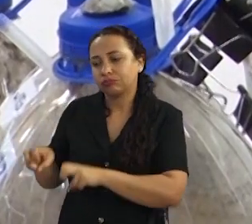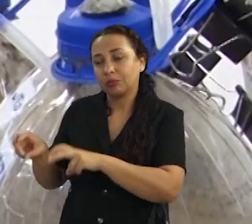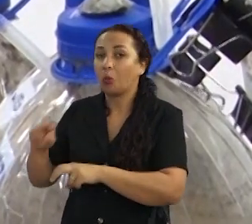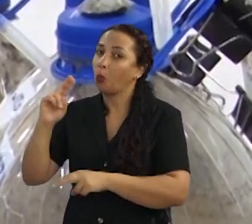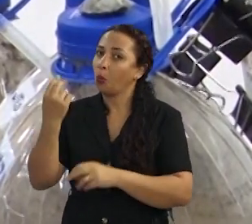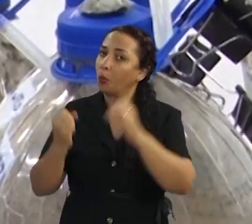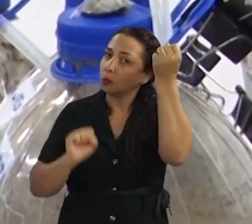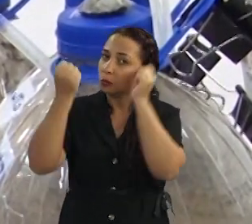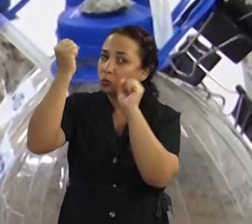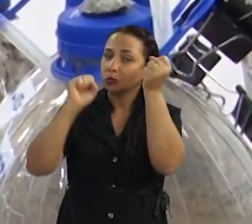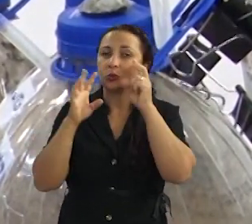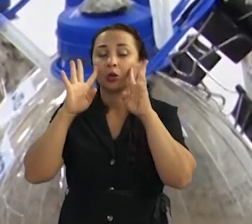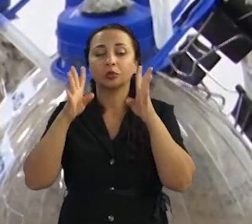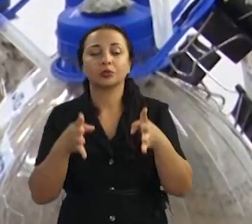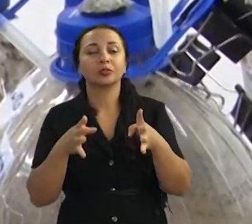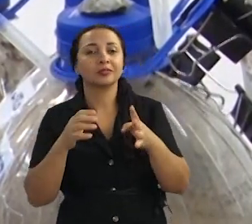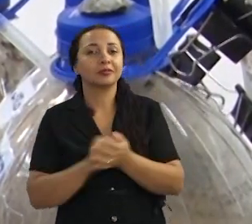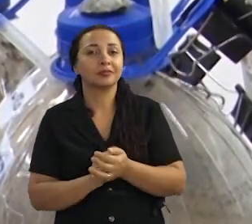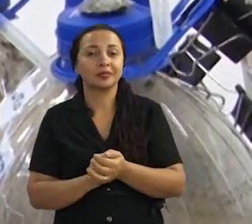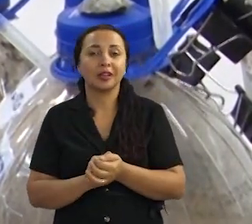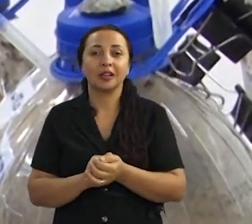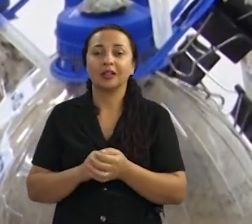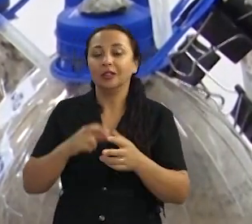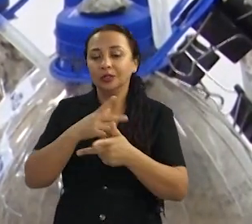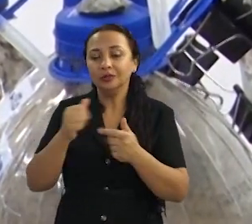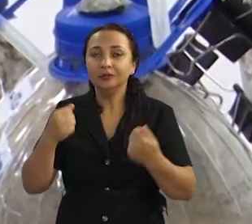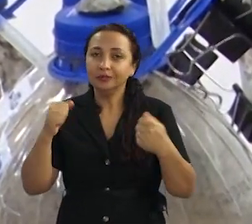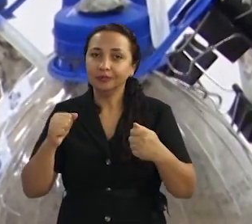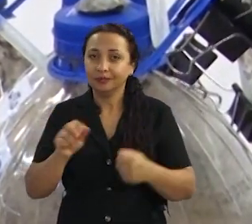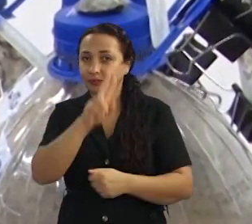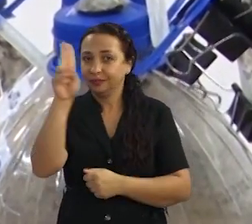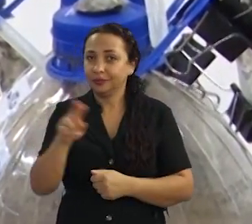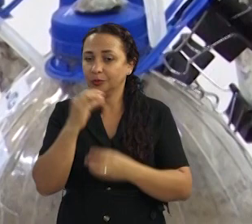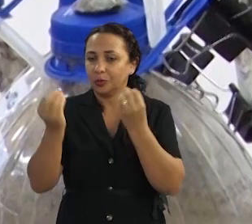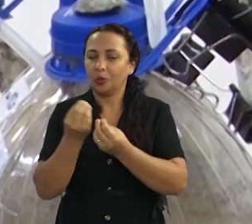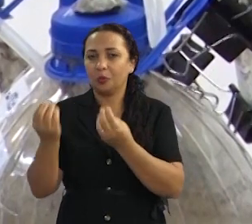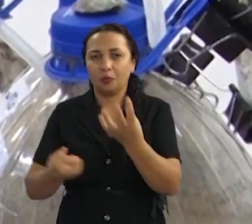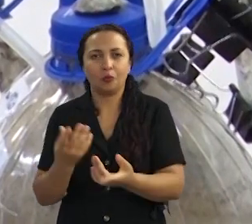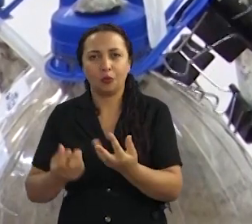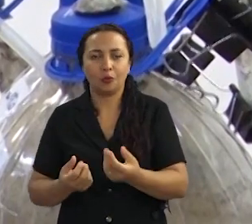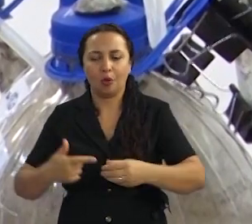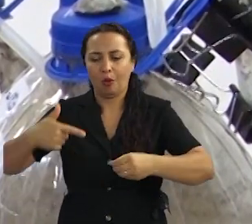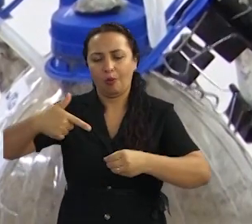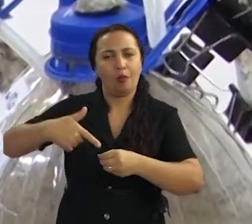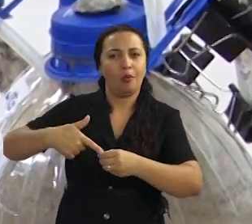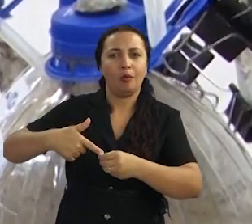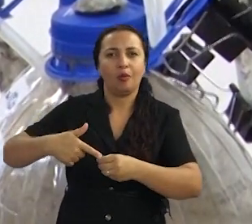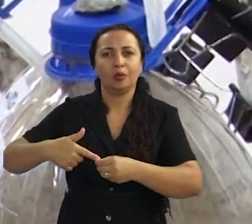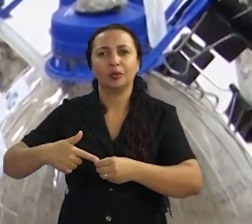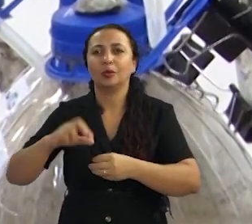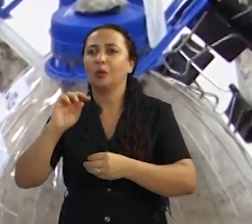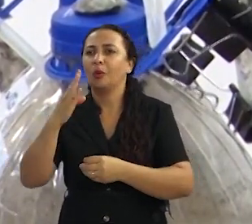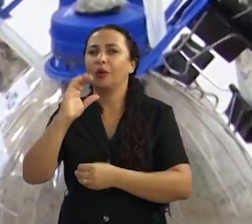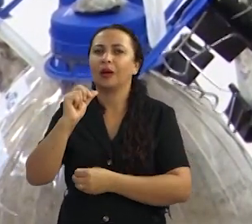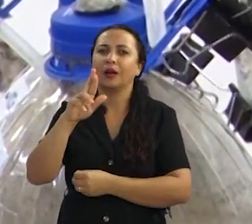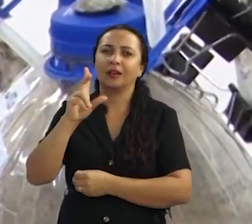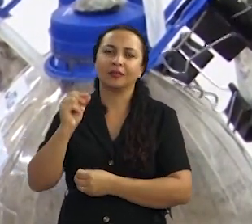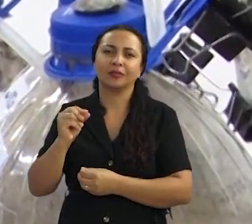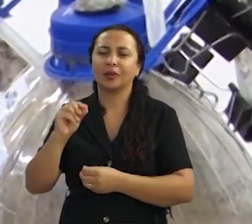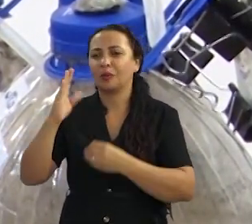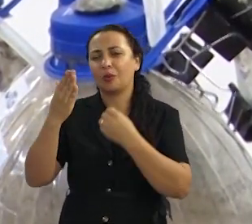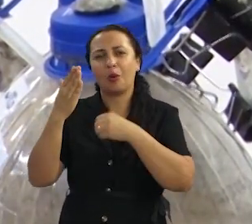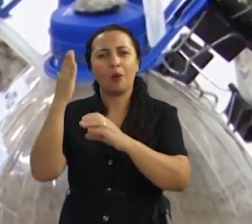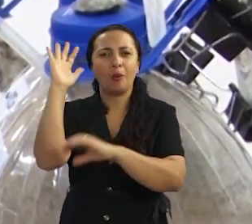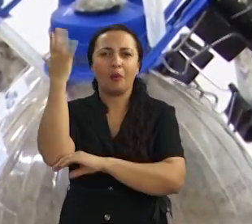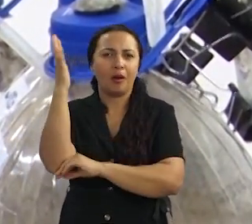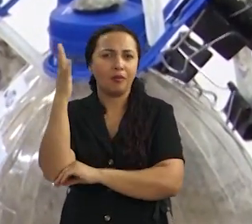para a indústria, no sentido de material que ele precisaria como combustível, seja óleo diesel, carvão, lenha ou